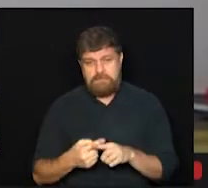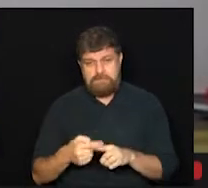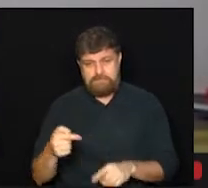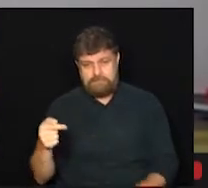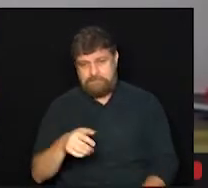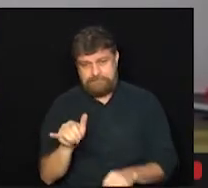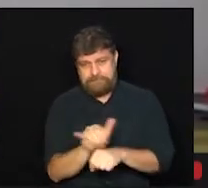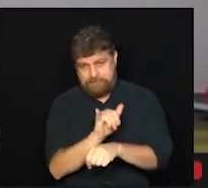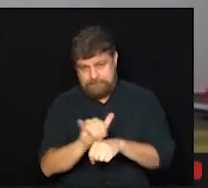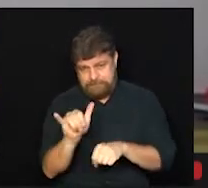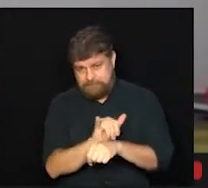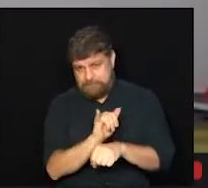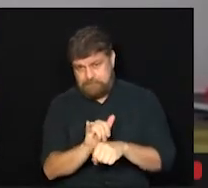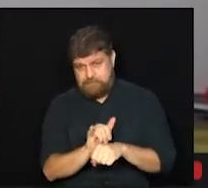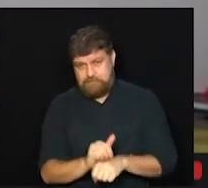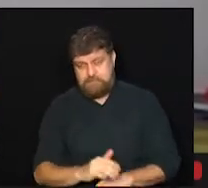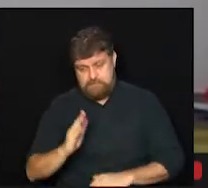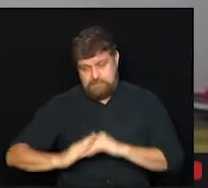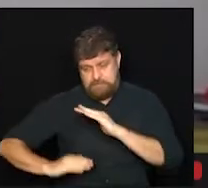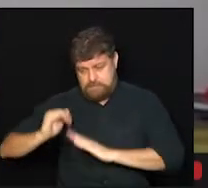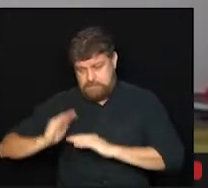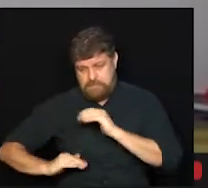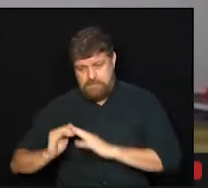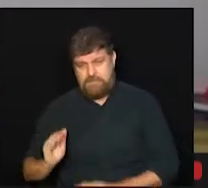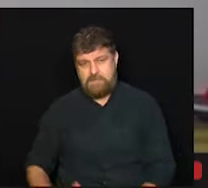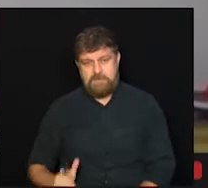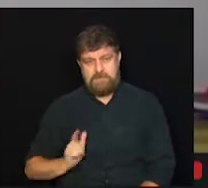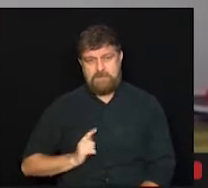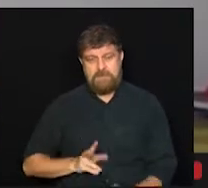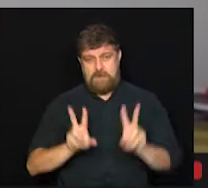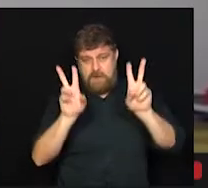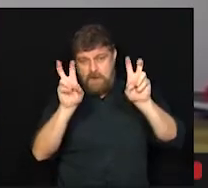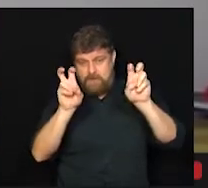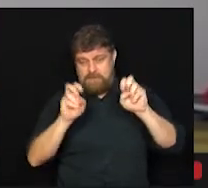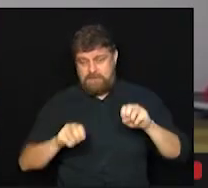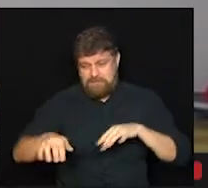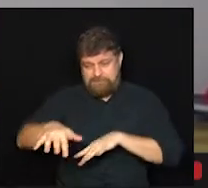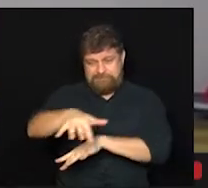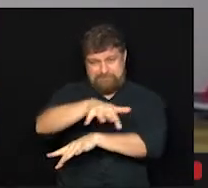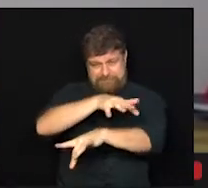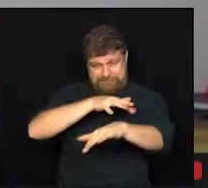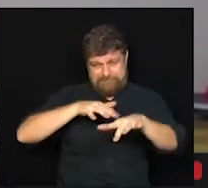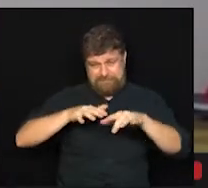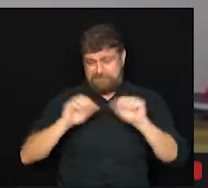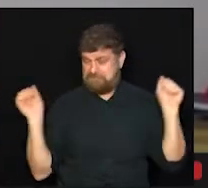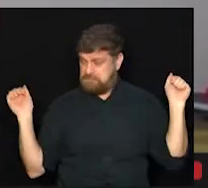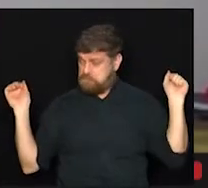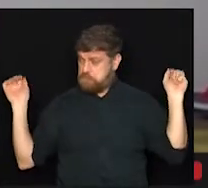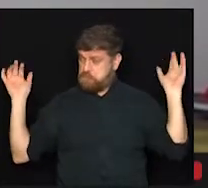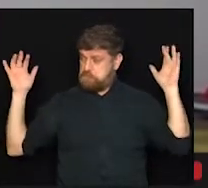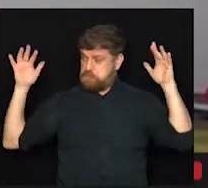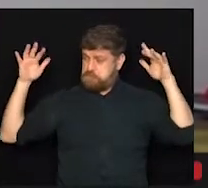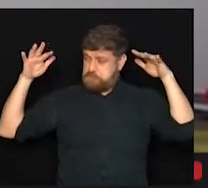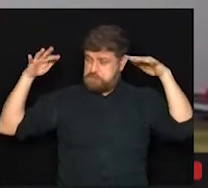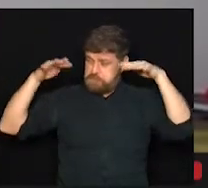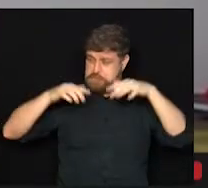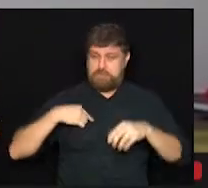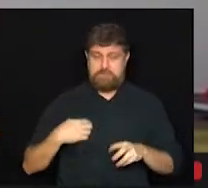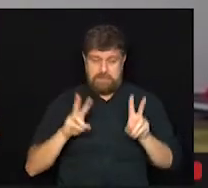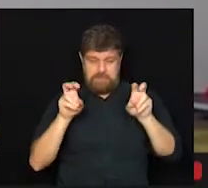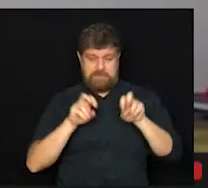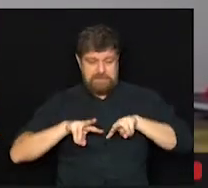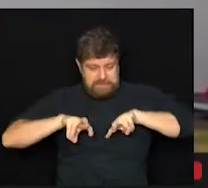forma como é feito, né? Mas é um item, né, a questão da mobilidade, para a gente aprofundar,